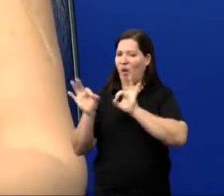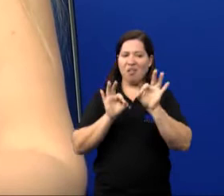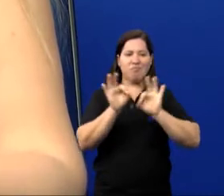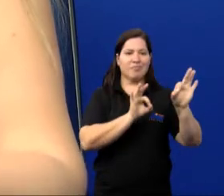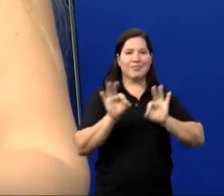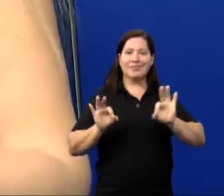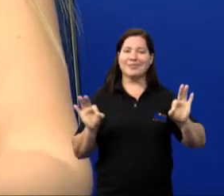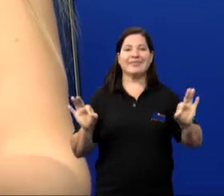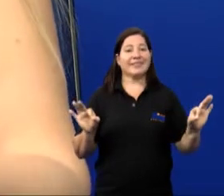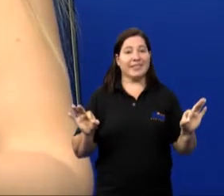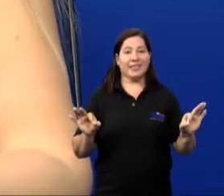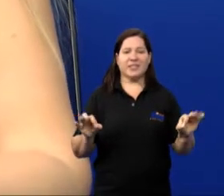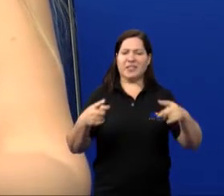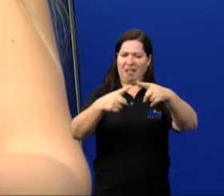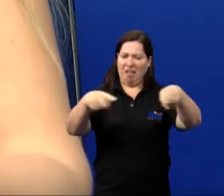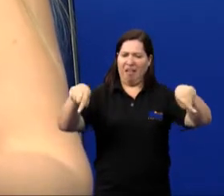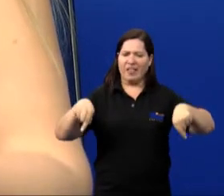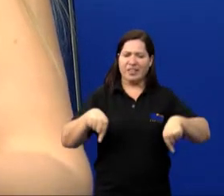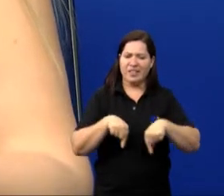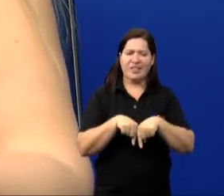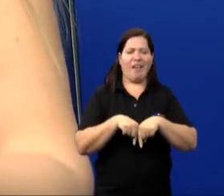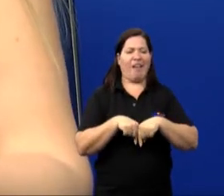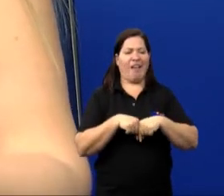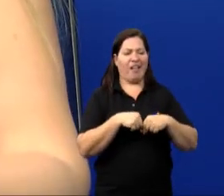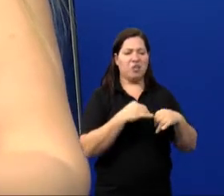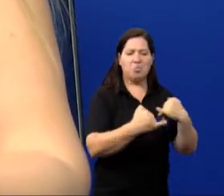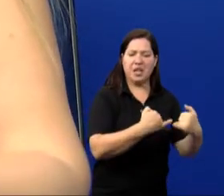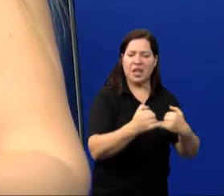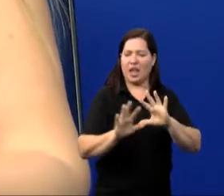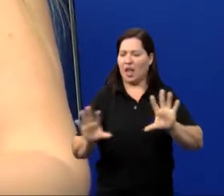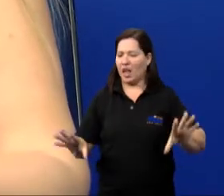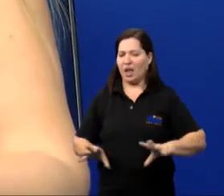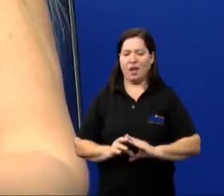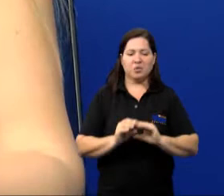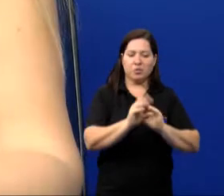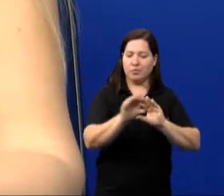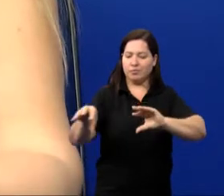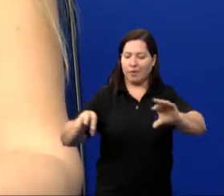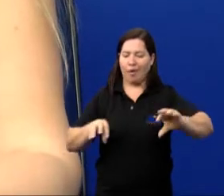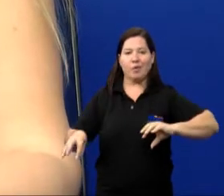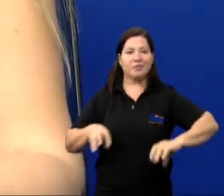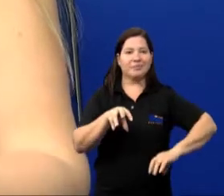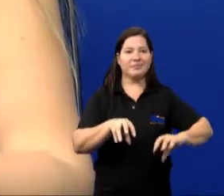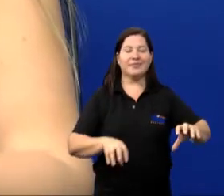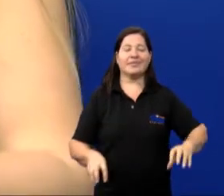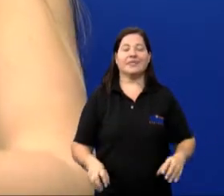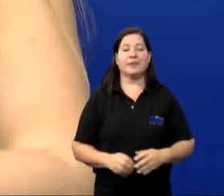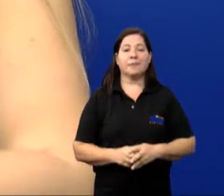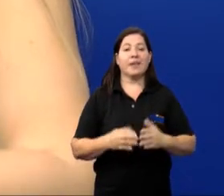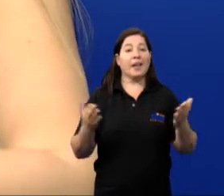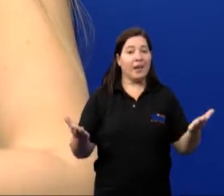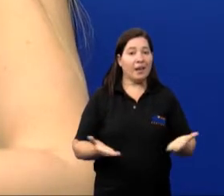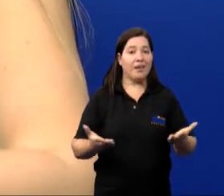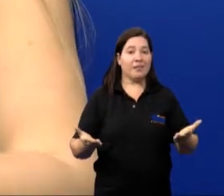estamos organizando a sala, os materiais, né? E estamos também no processo de preparar os alunos para este